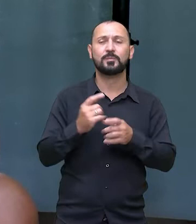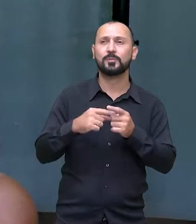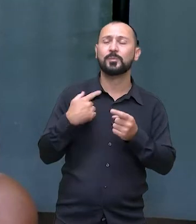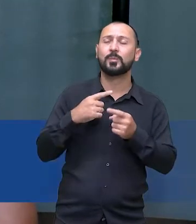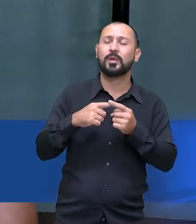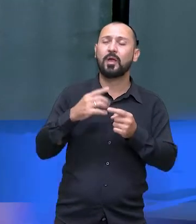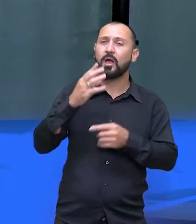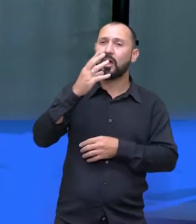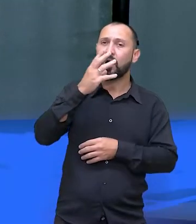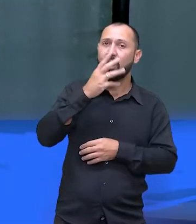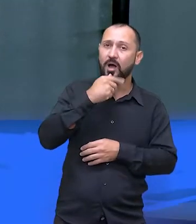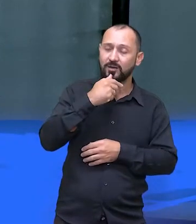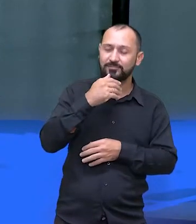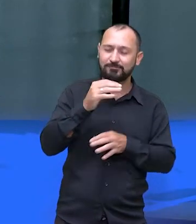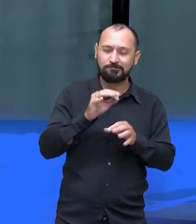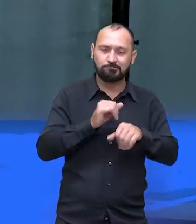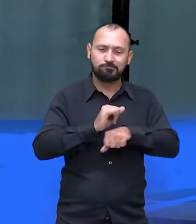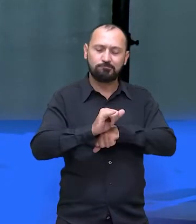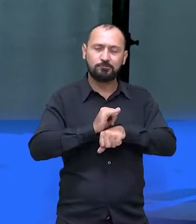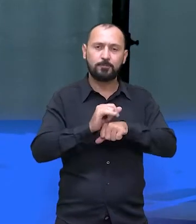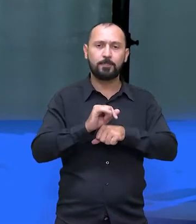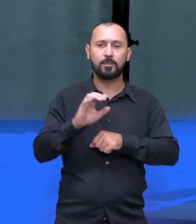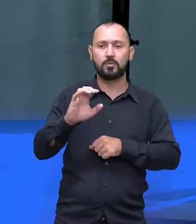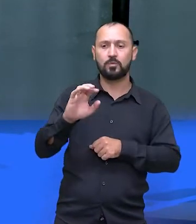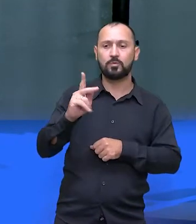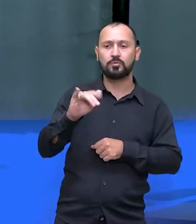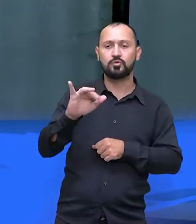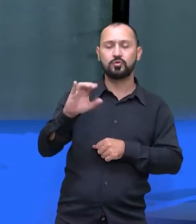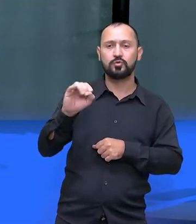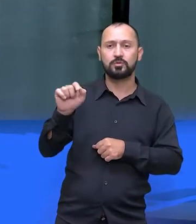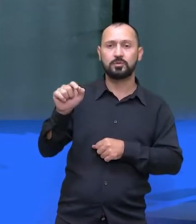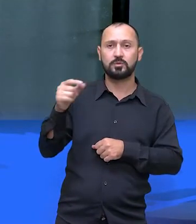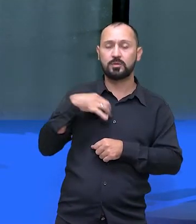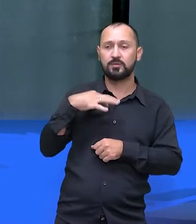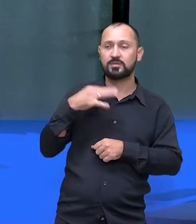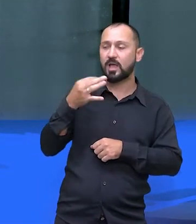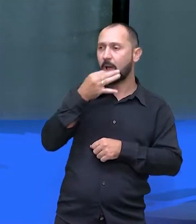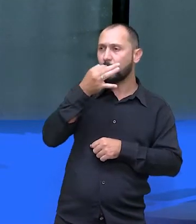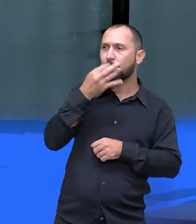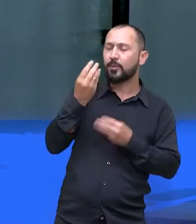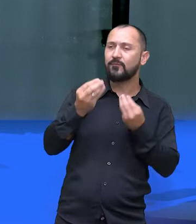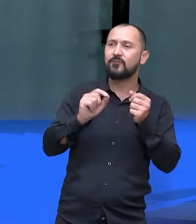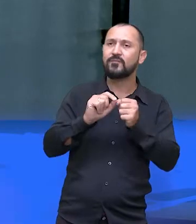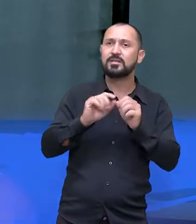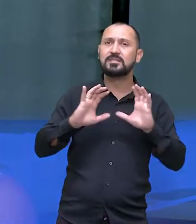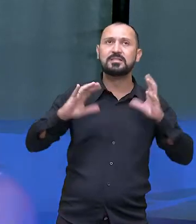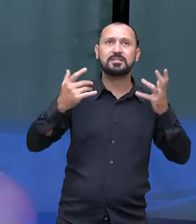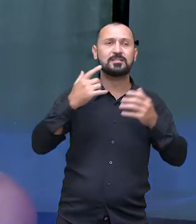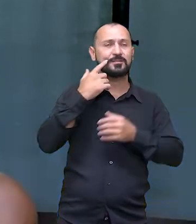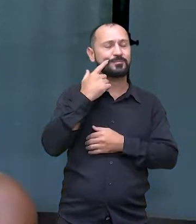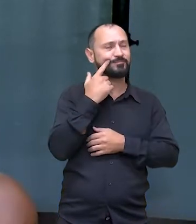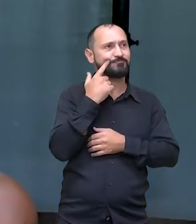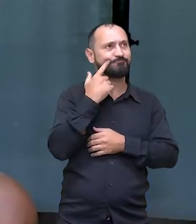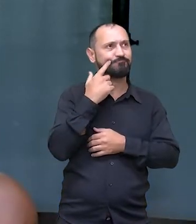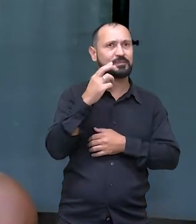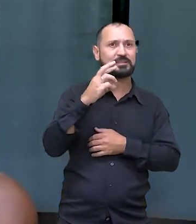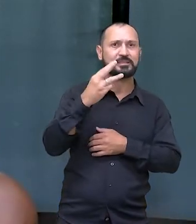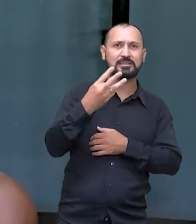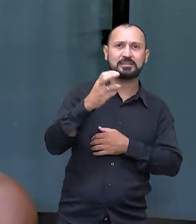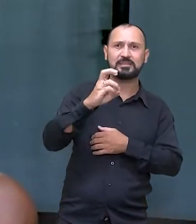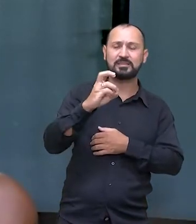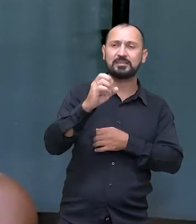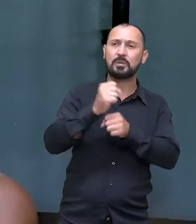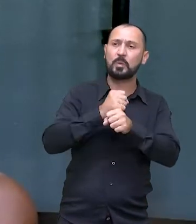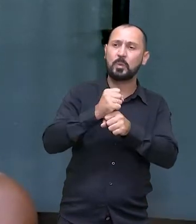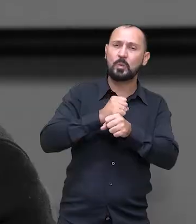difícil, foi bem ardiloso, de certa forma. Do Chico, o Chico trouxe essa proposta pra gente, ele falou, vamos celebrar os 35 anos do Ginga.